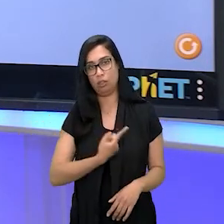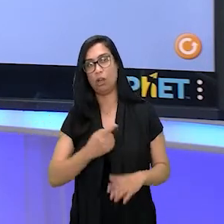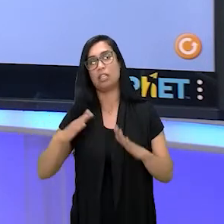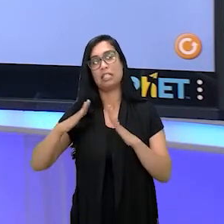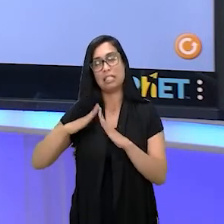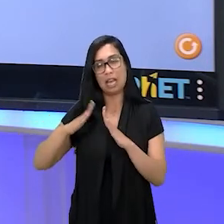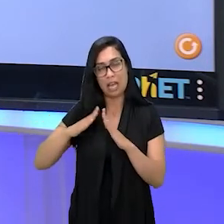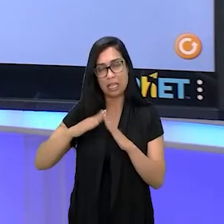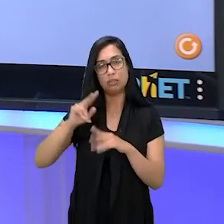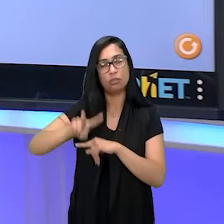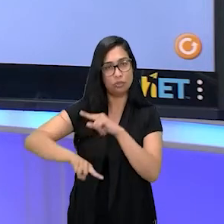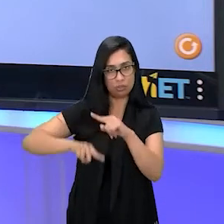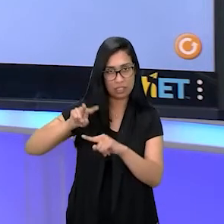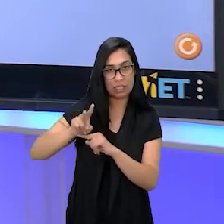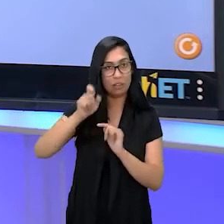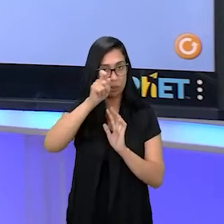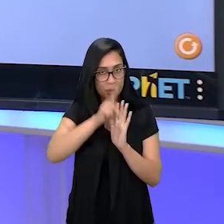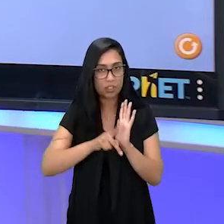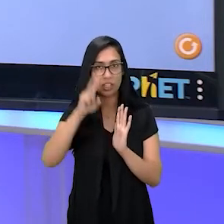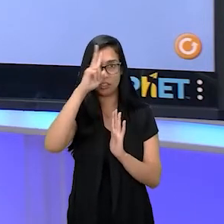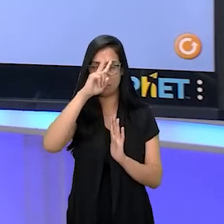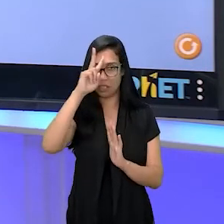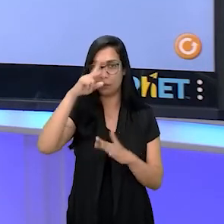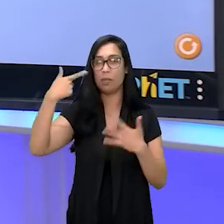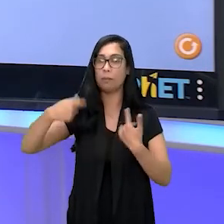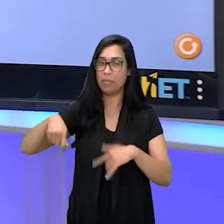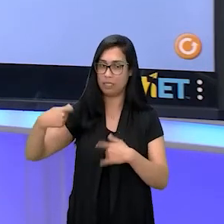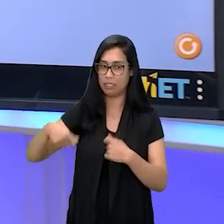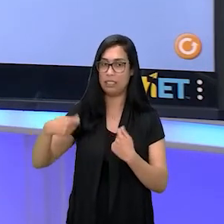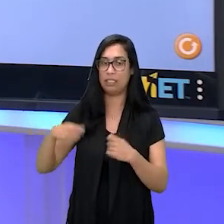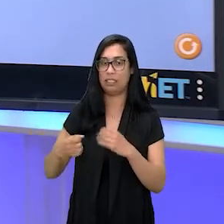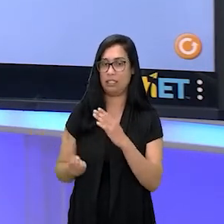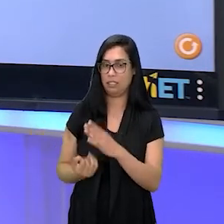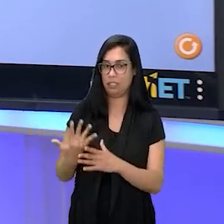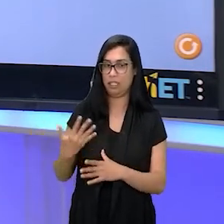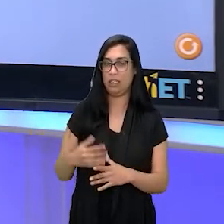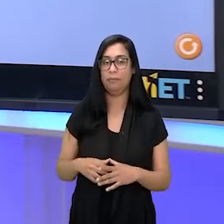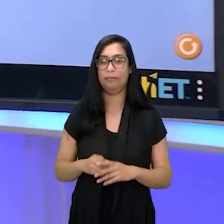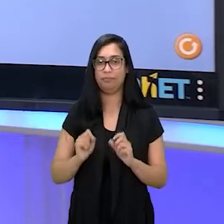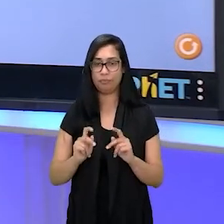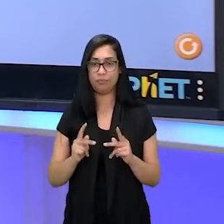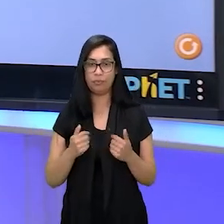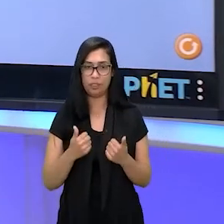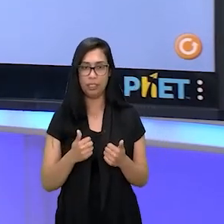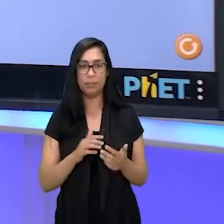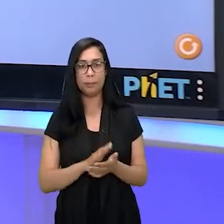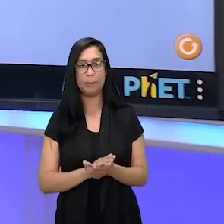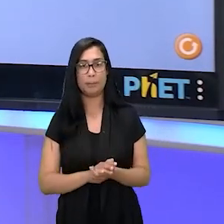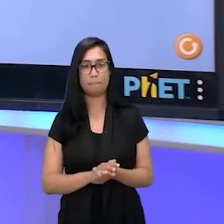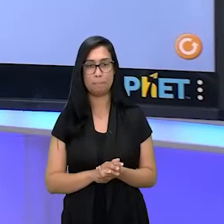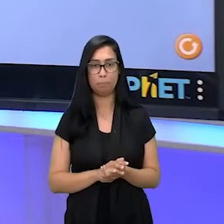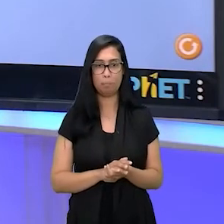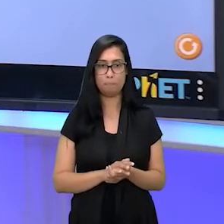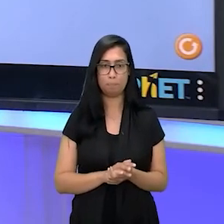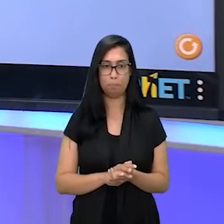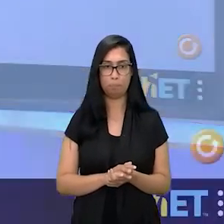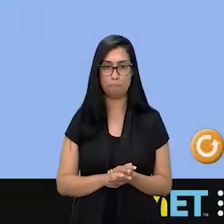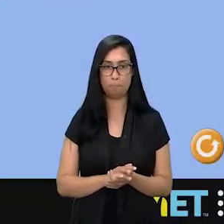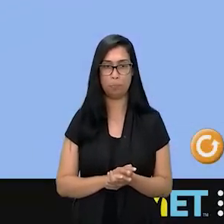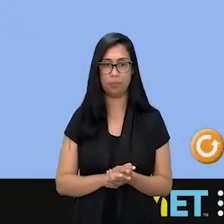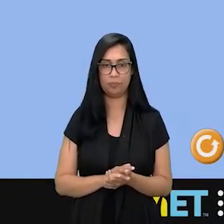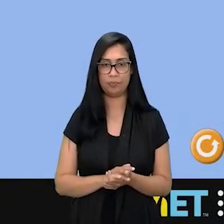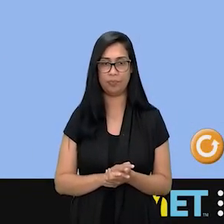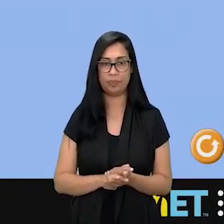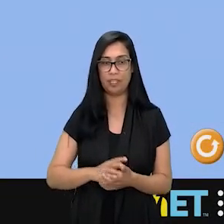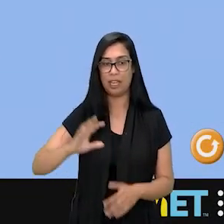bom? Então, faça a mesma coisa, faça esse mesmo estudo, colocando aí, deixa eu tirar isso aqui, colocando, por exemplo, as lâmpadas